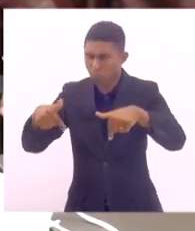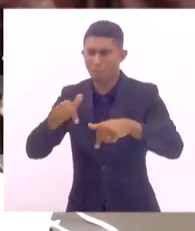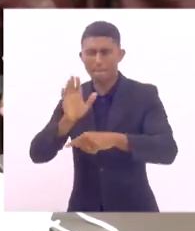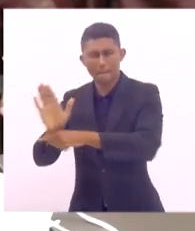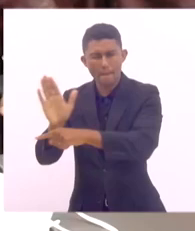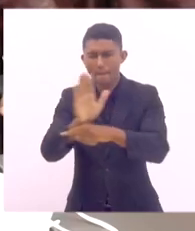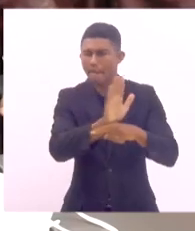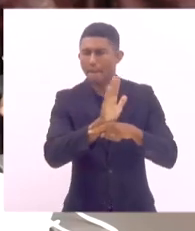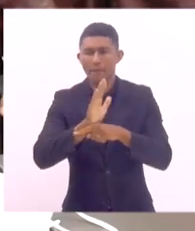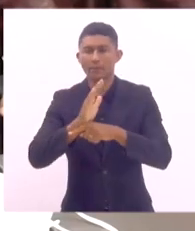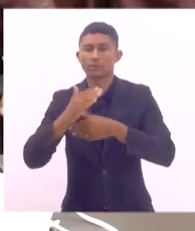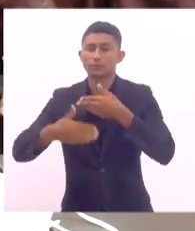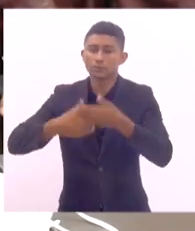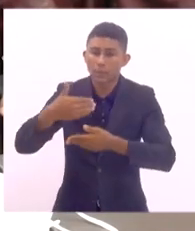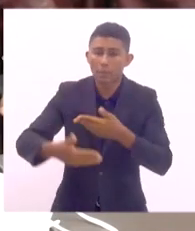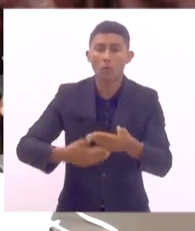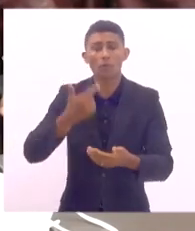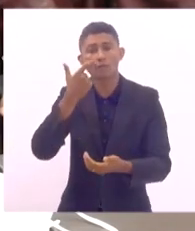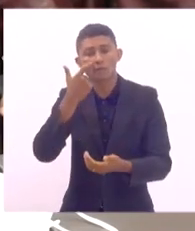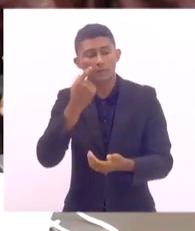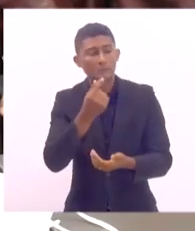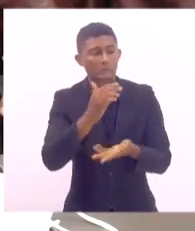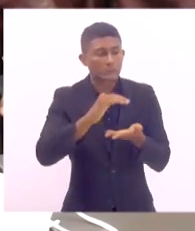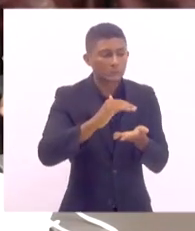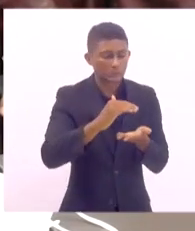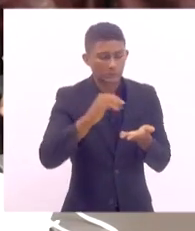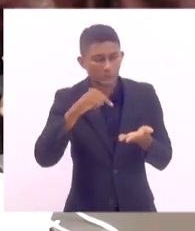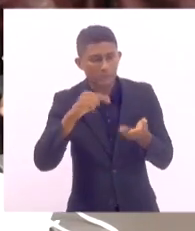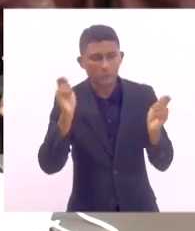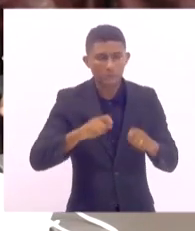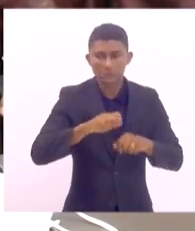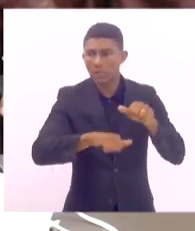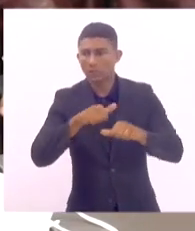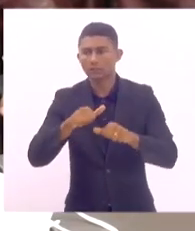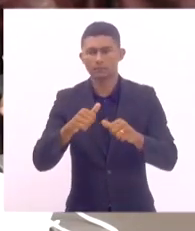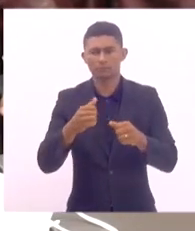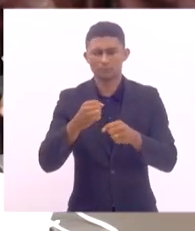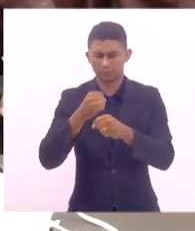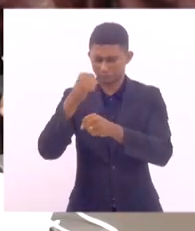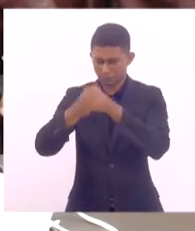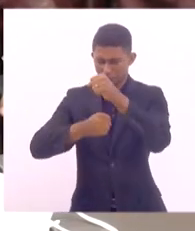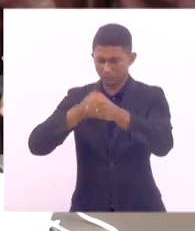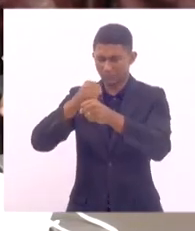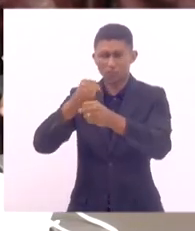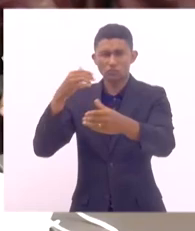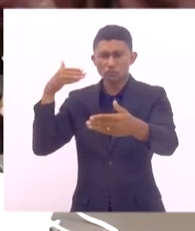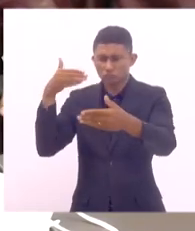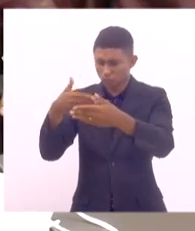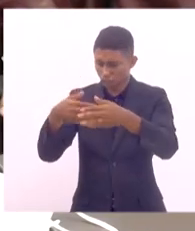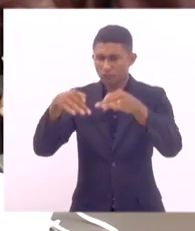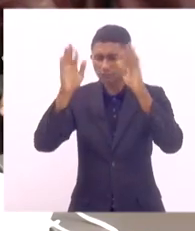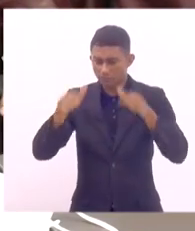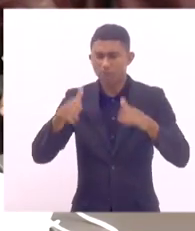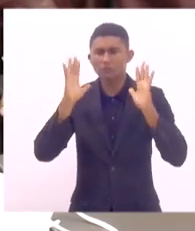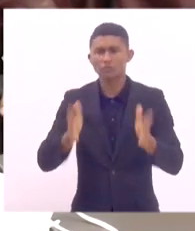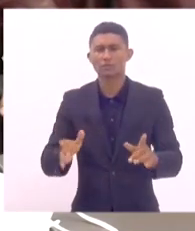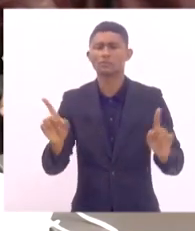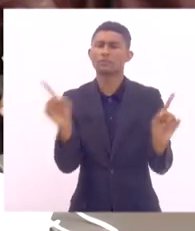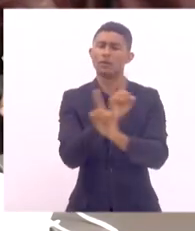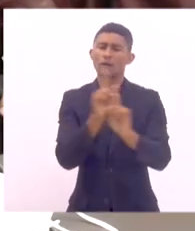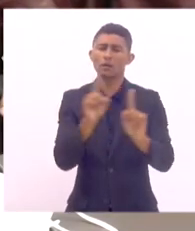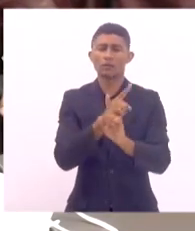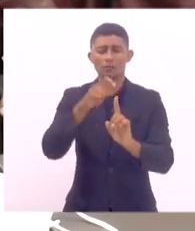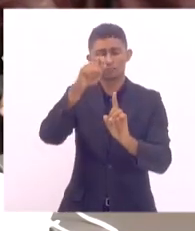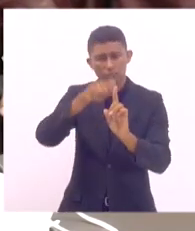as alterações orçamentárias possíveis de fazer. Nós não estamos no final do ano, presidente. Nós estamos no sexto mês da